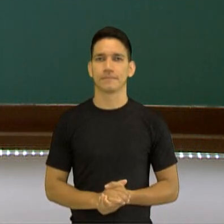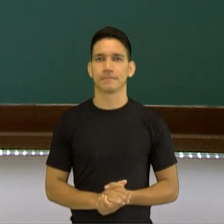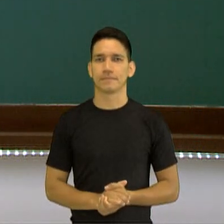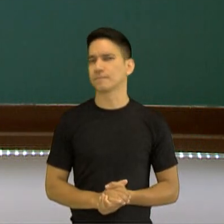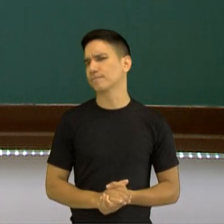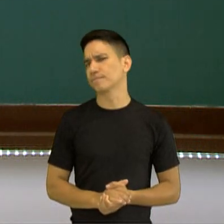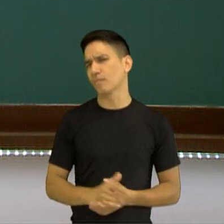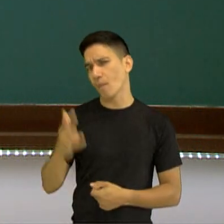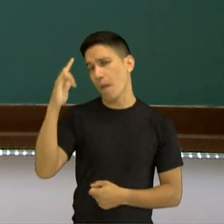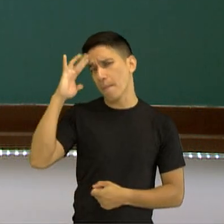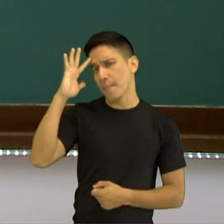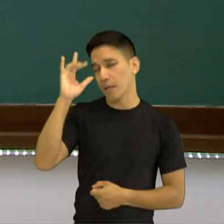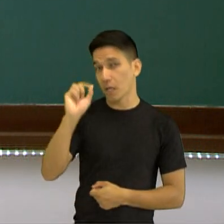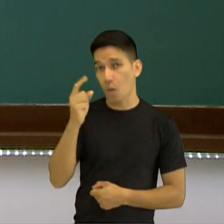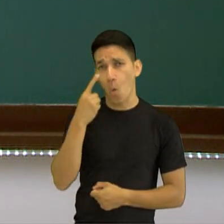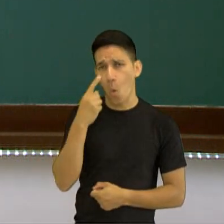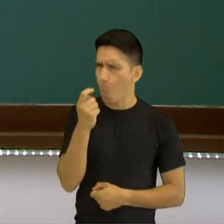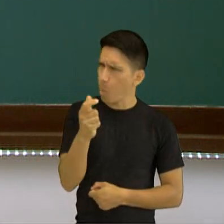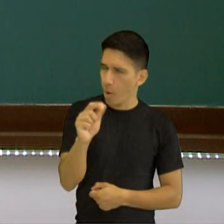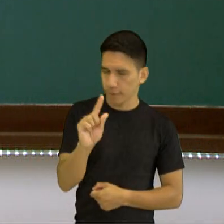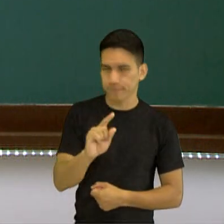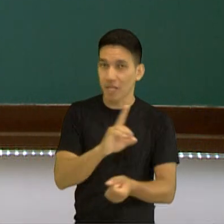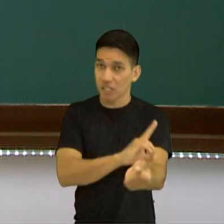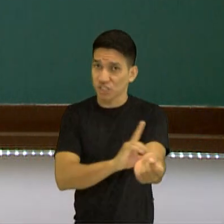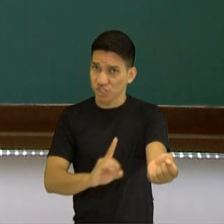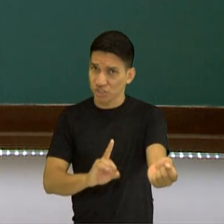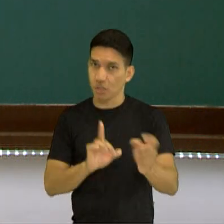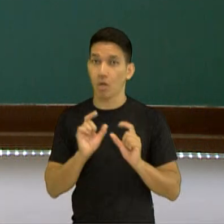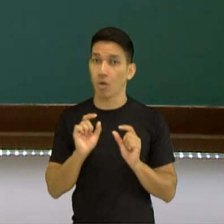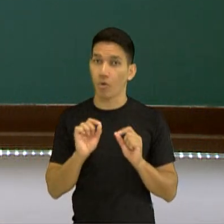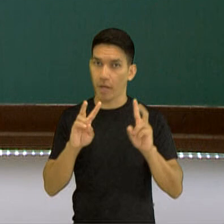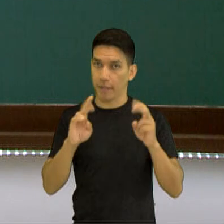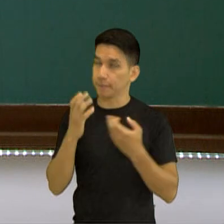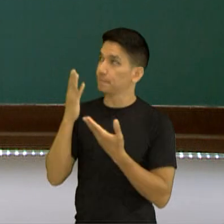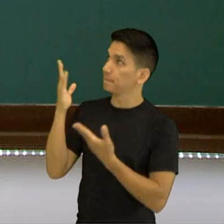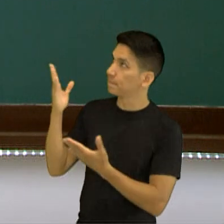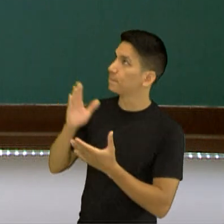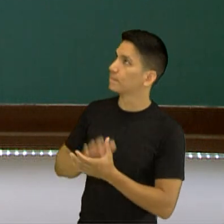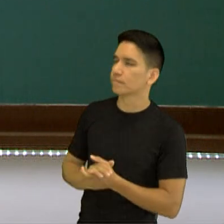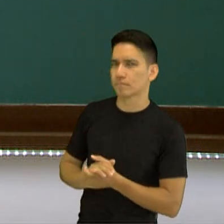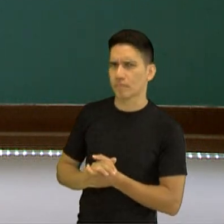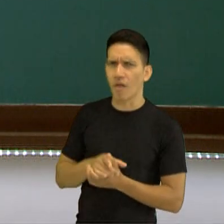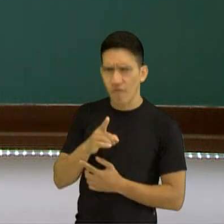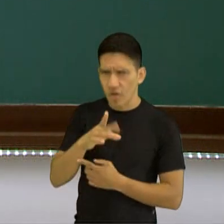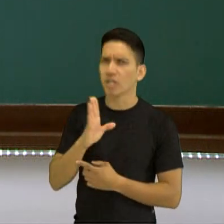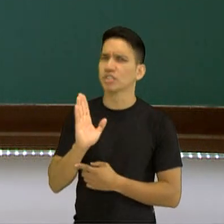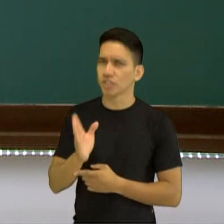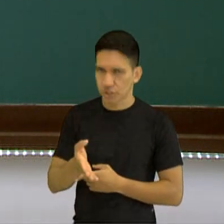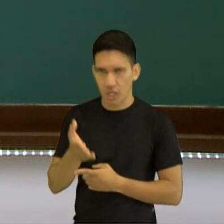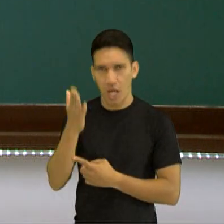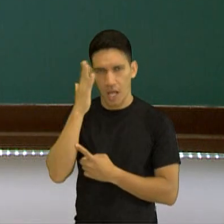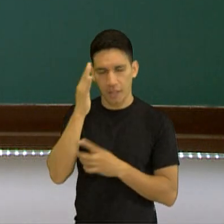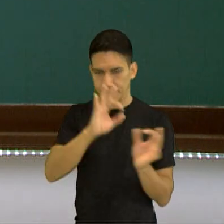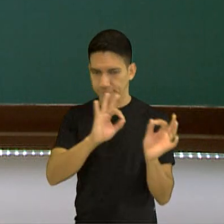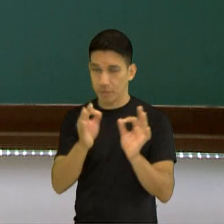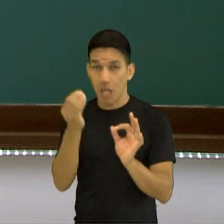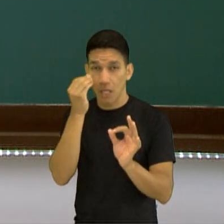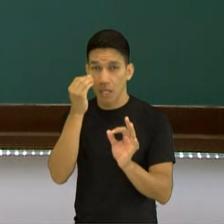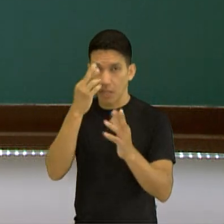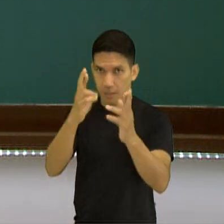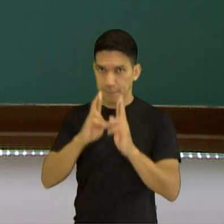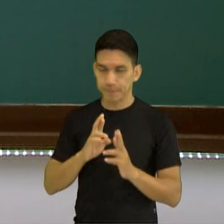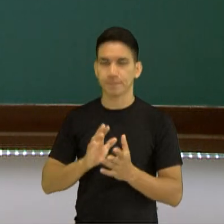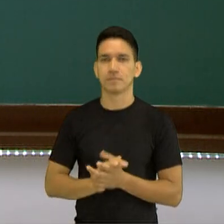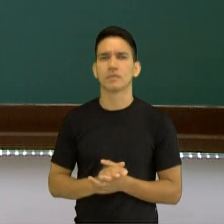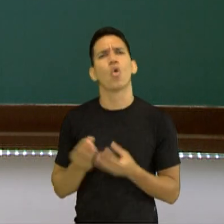Vamos pensar um pouquinho sobre a diabetes? Sobre ela, com base no que você já sabe. Vamos tentar responder aí? Como